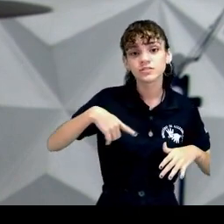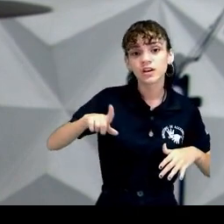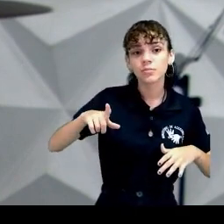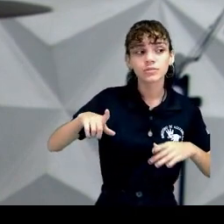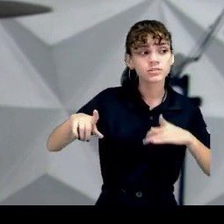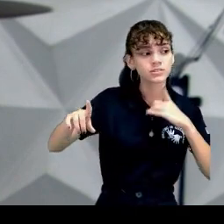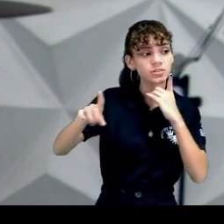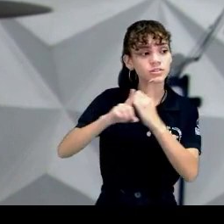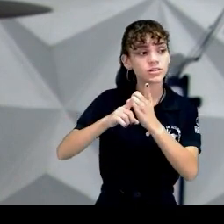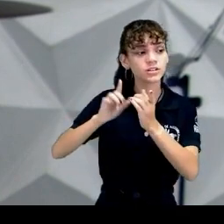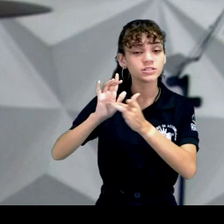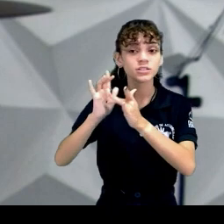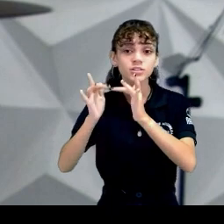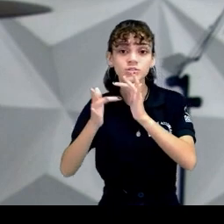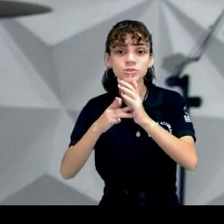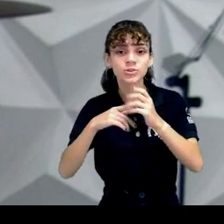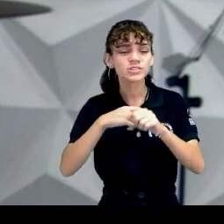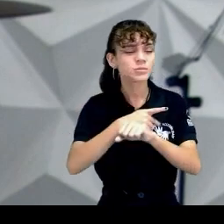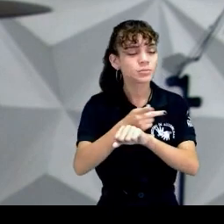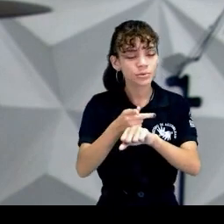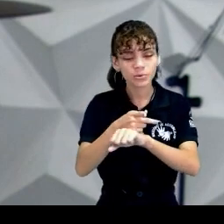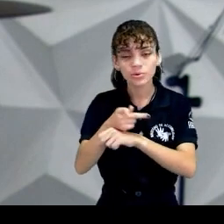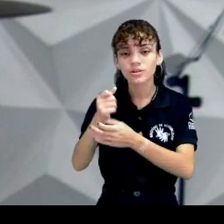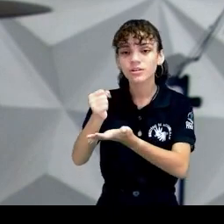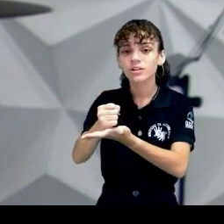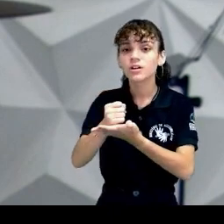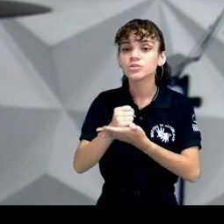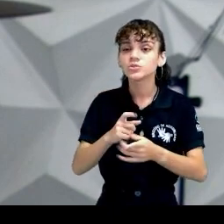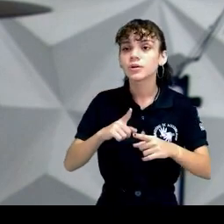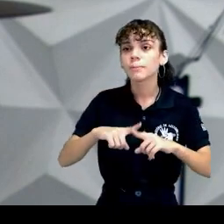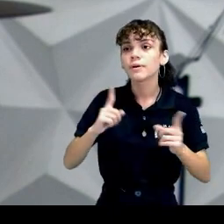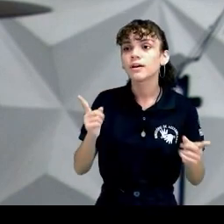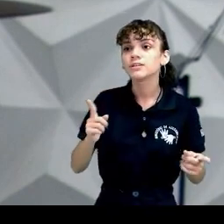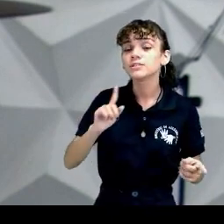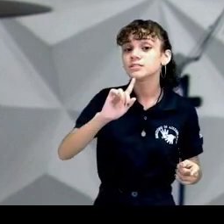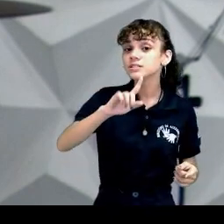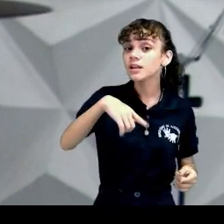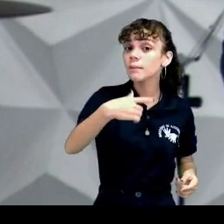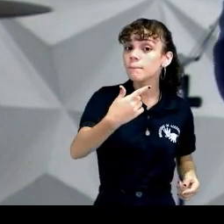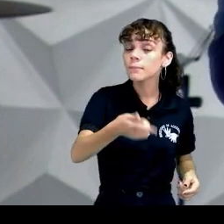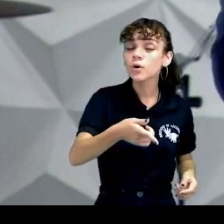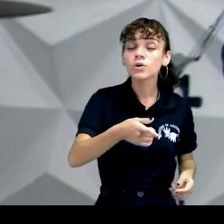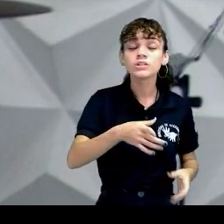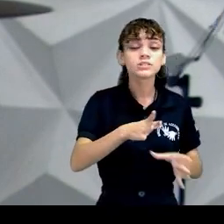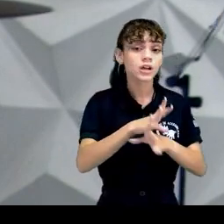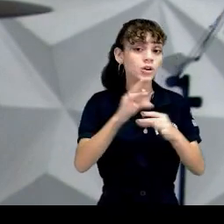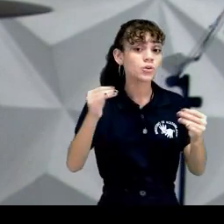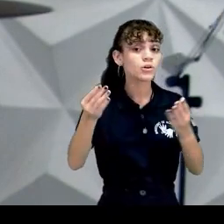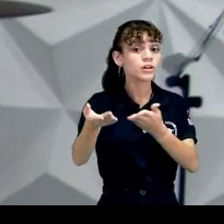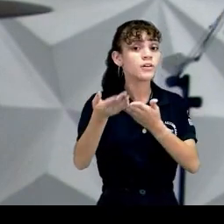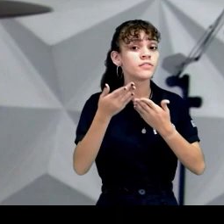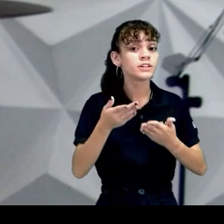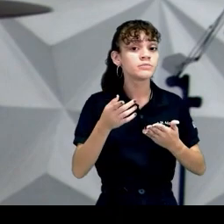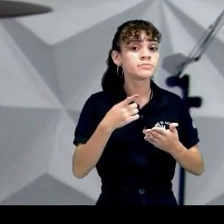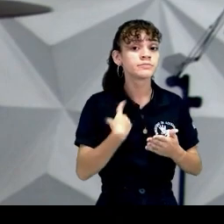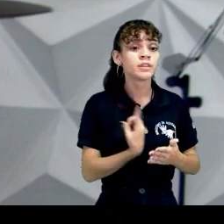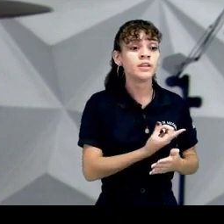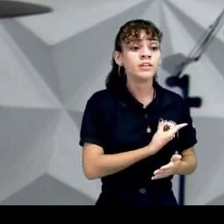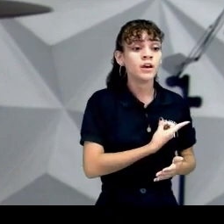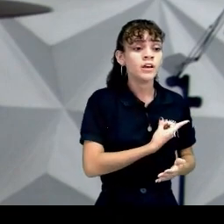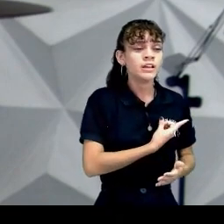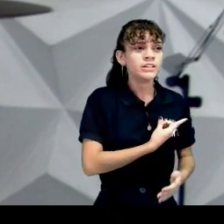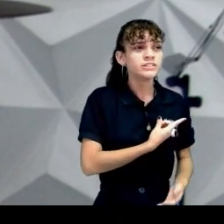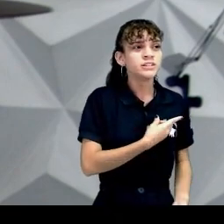chega, nós nos comparamos e nos tornamos como esses 9. A gente parece que começa a esquecer daquilo que Deus